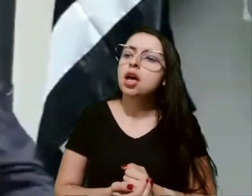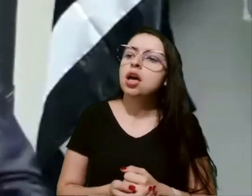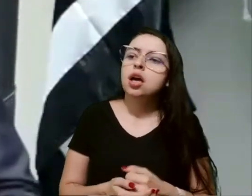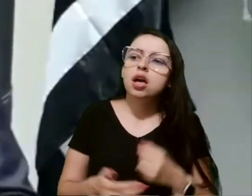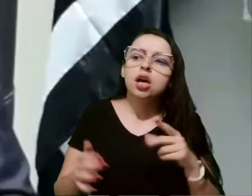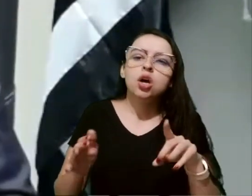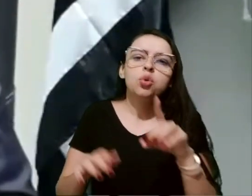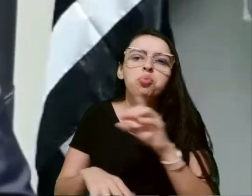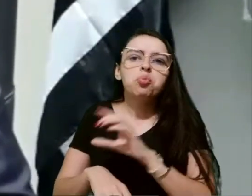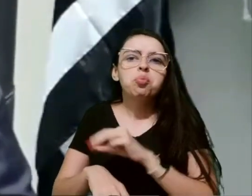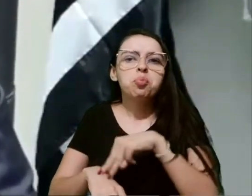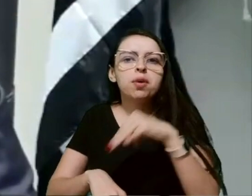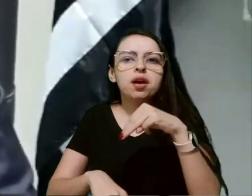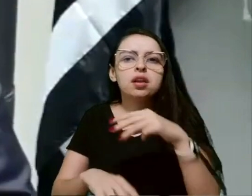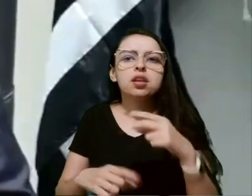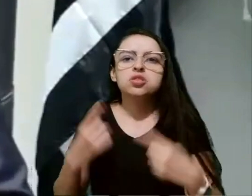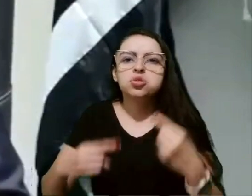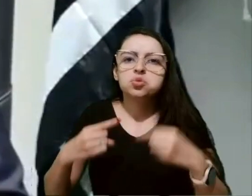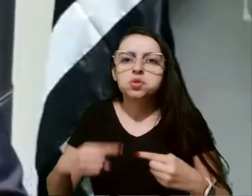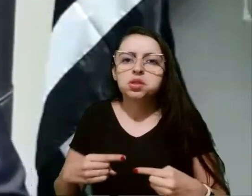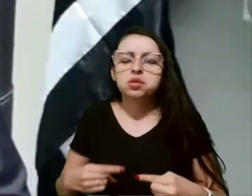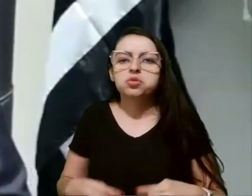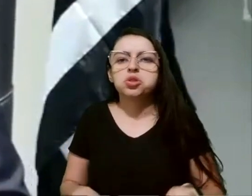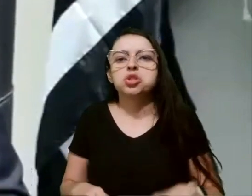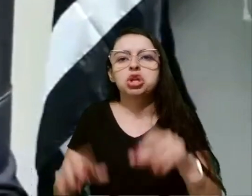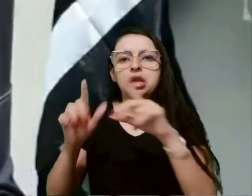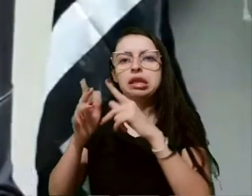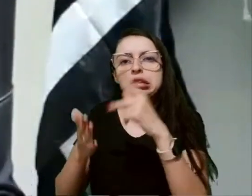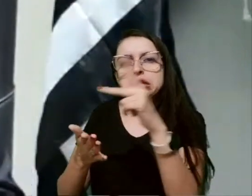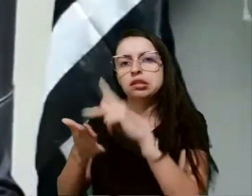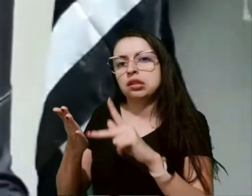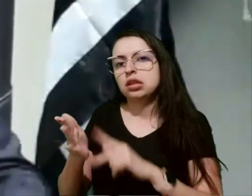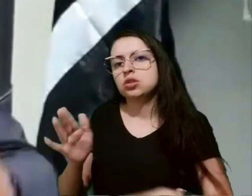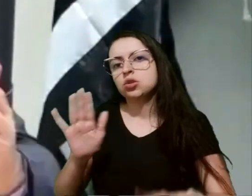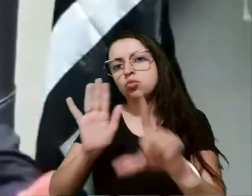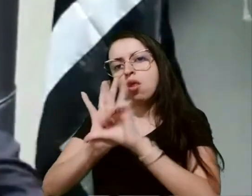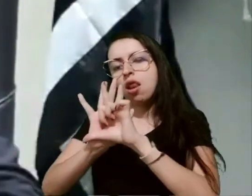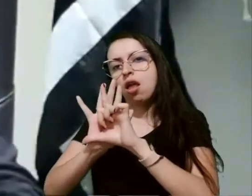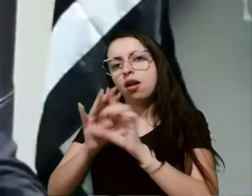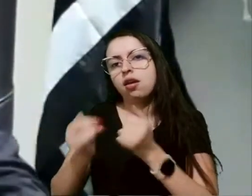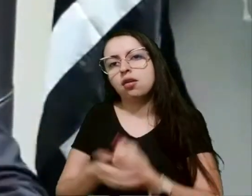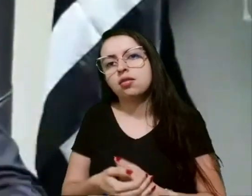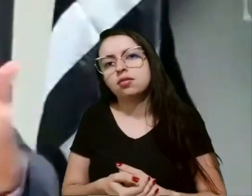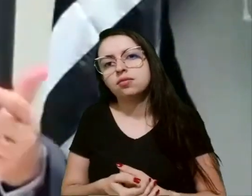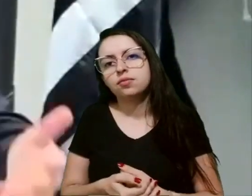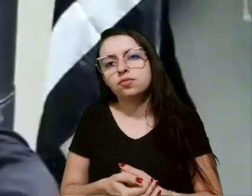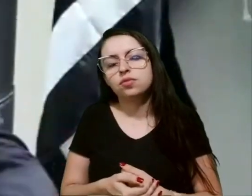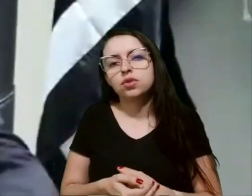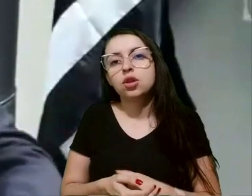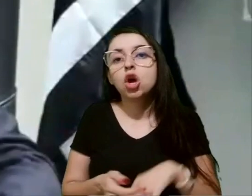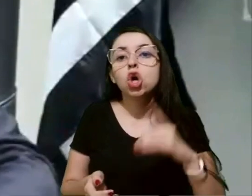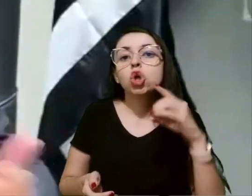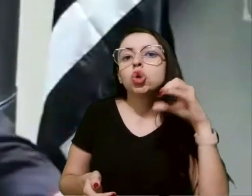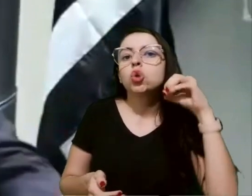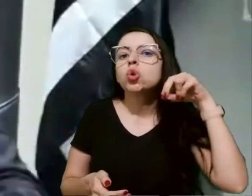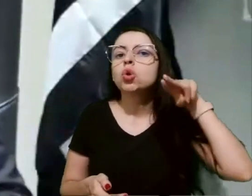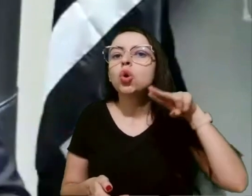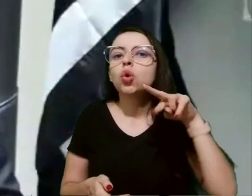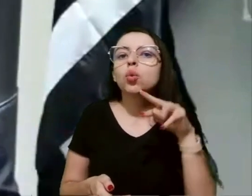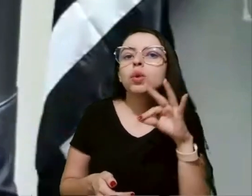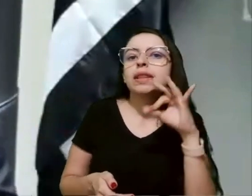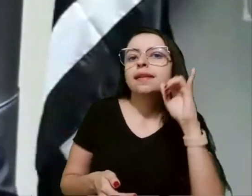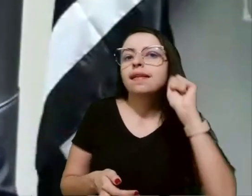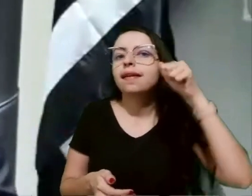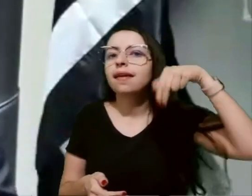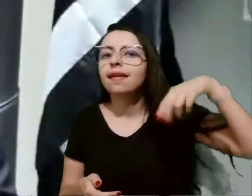muito baseadas na discussão de textos, obviamente os textos legais, os textos doutrinários, né, as decisões